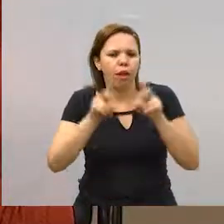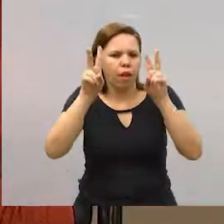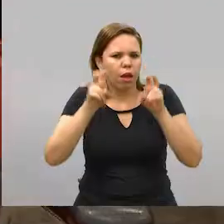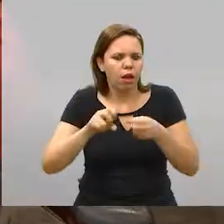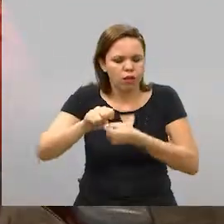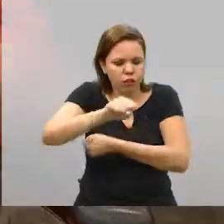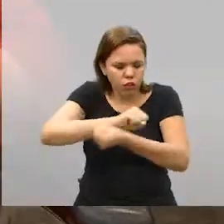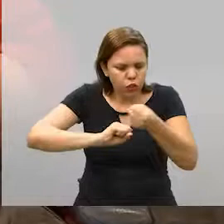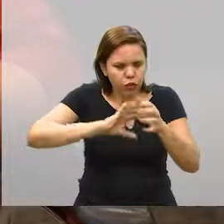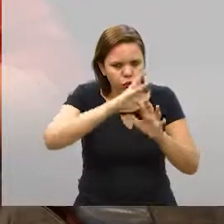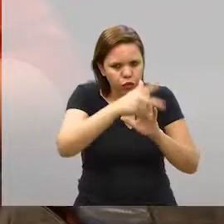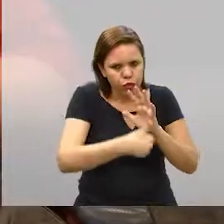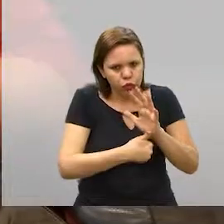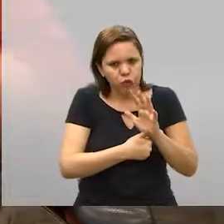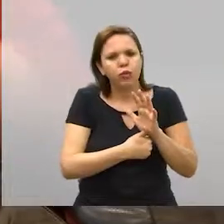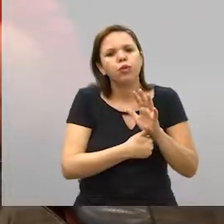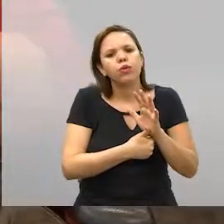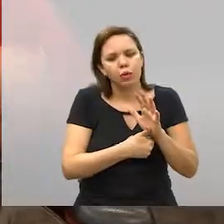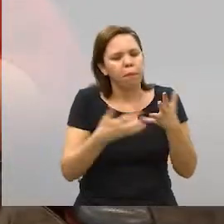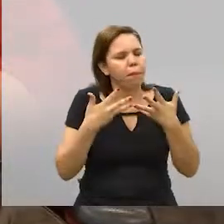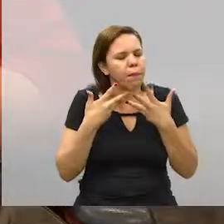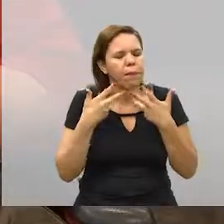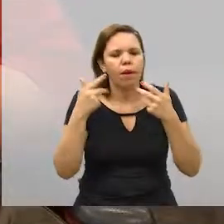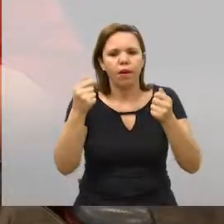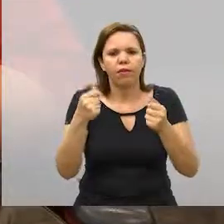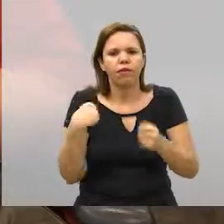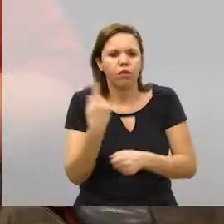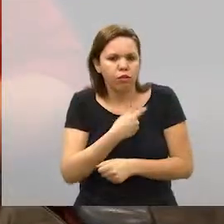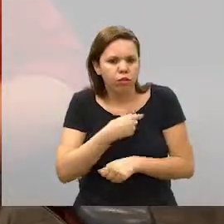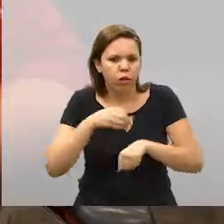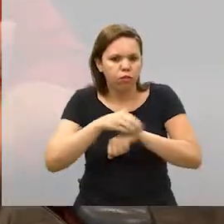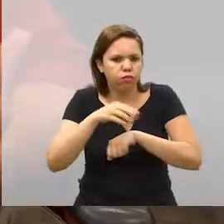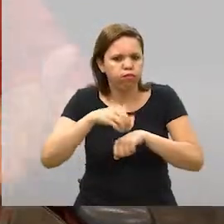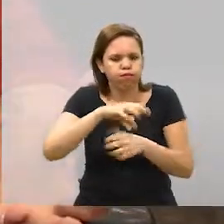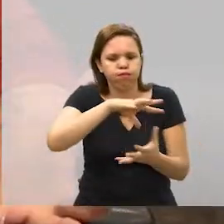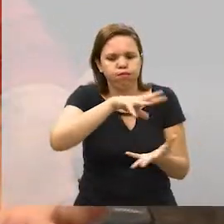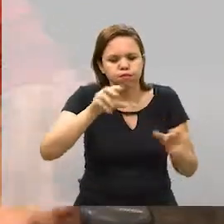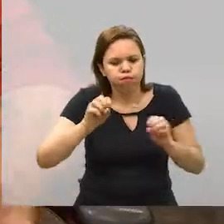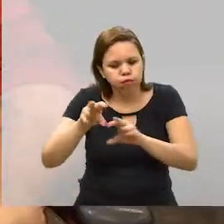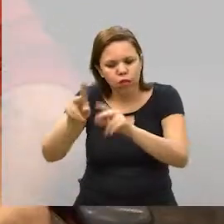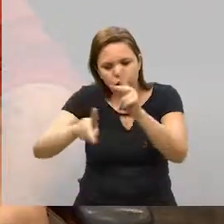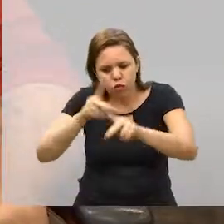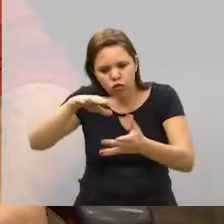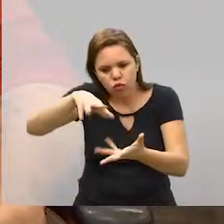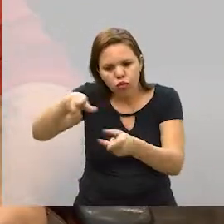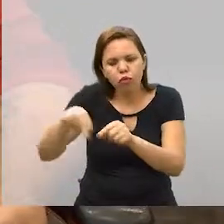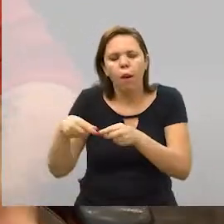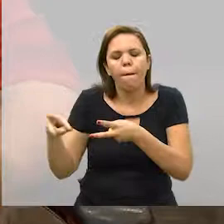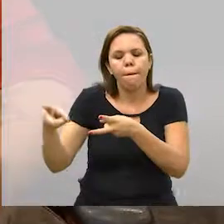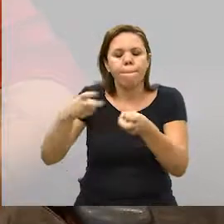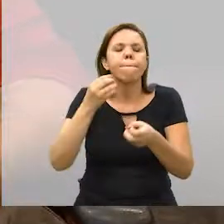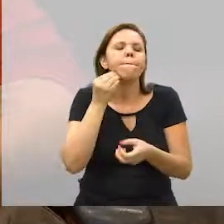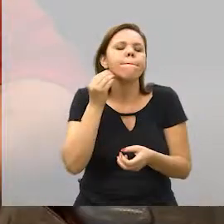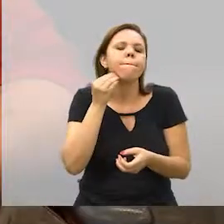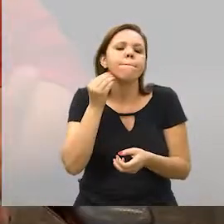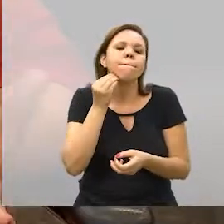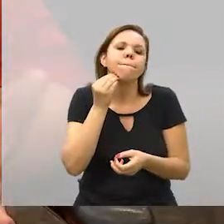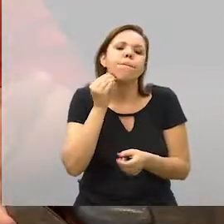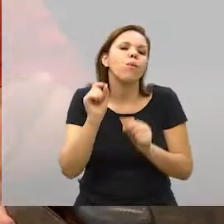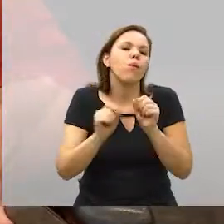ser uma temática socioambiental, que é algo maravilhoso da gente colocar no mundo, eu percebi